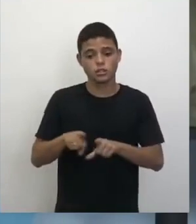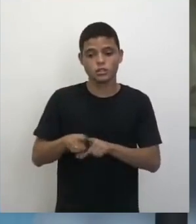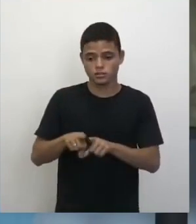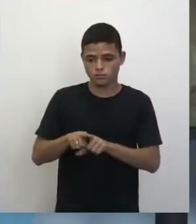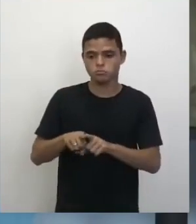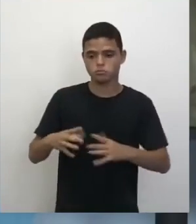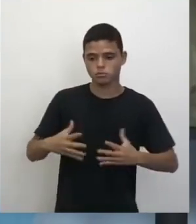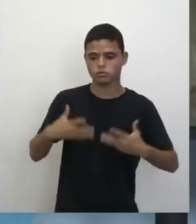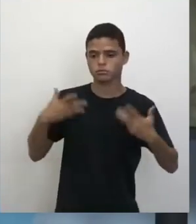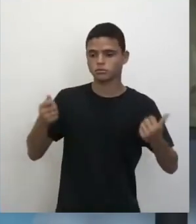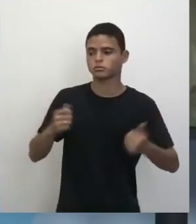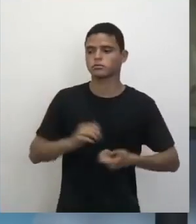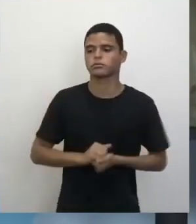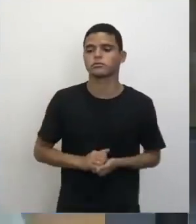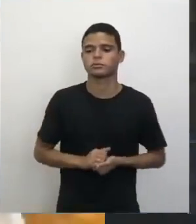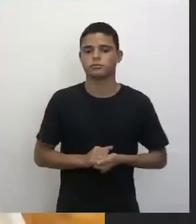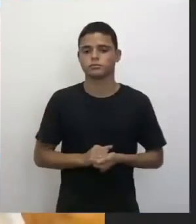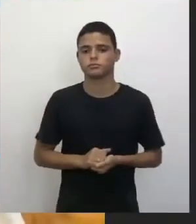né?